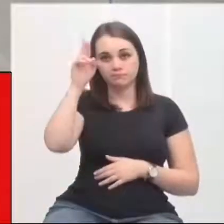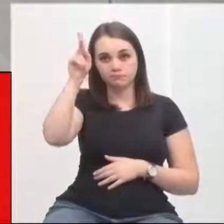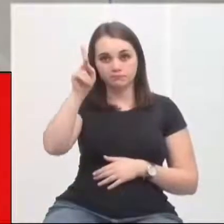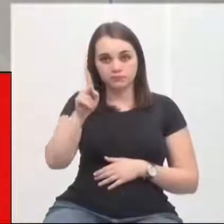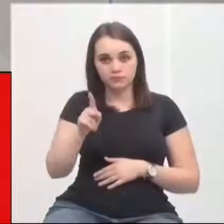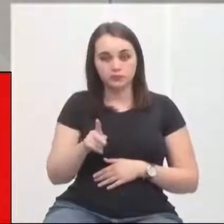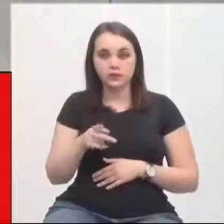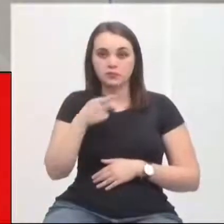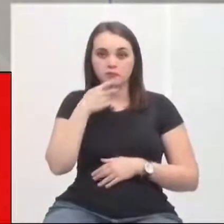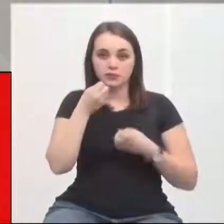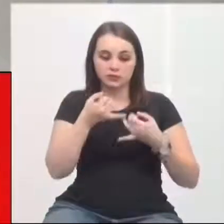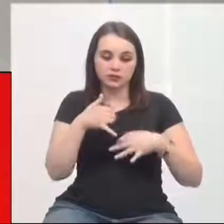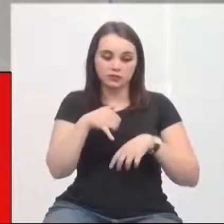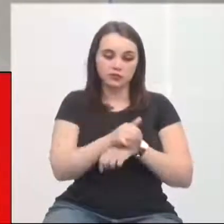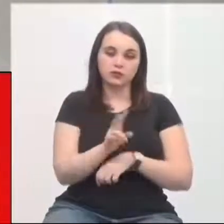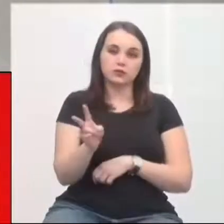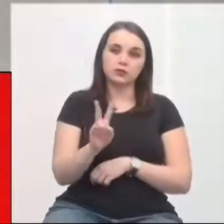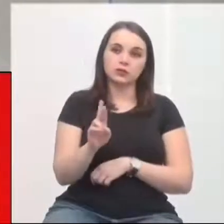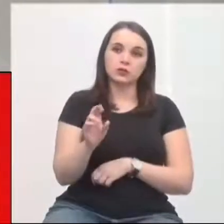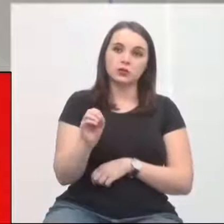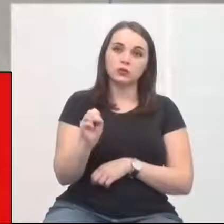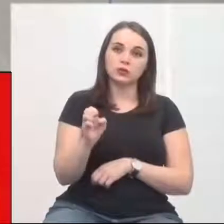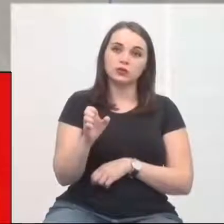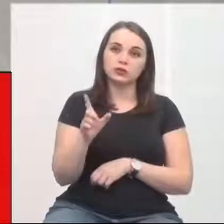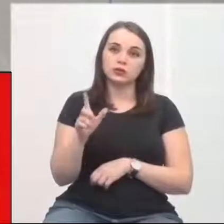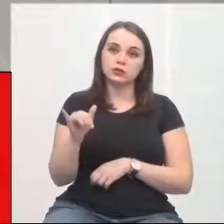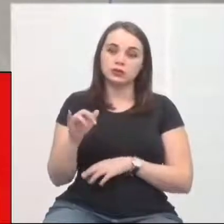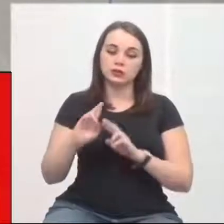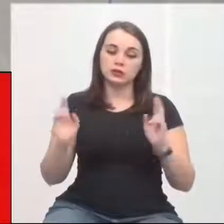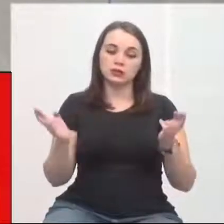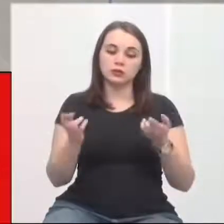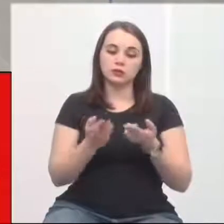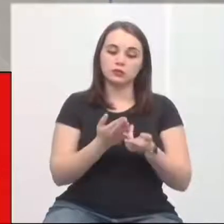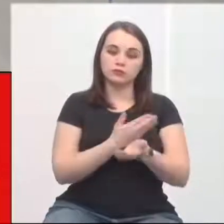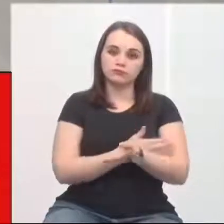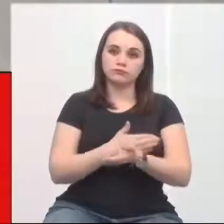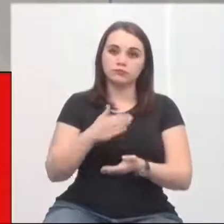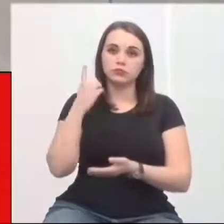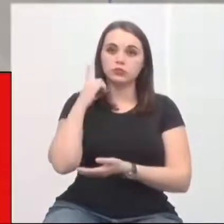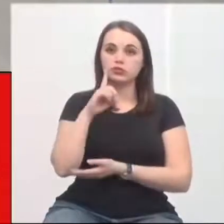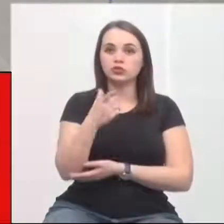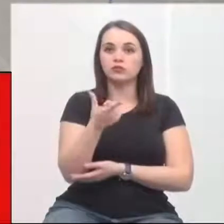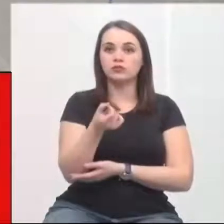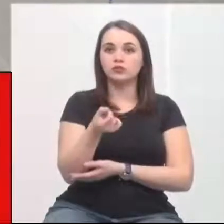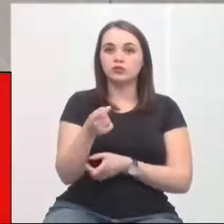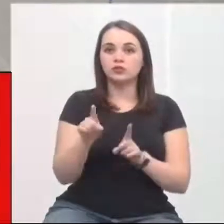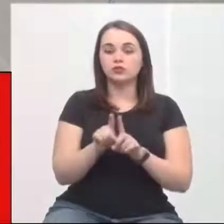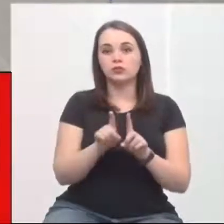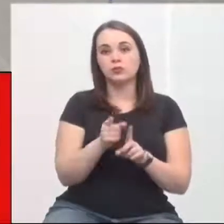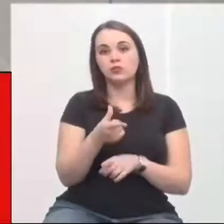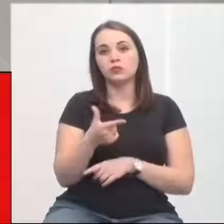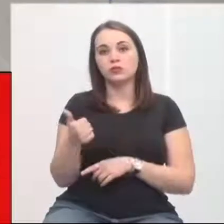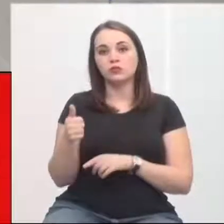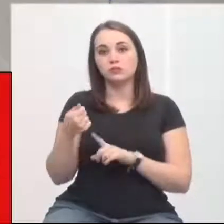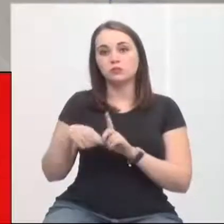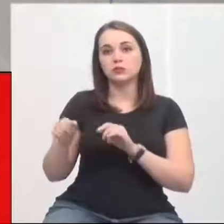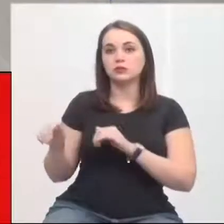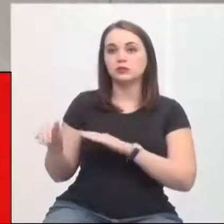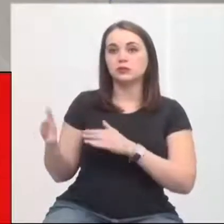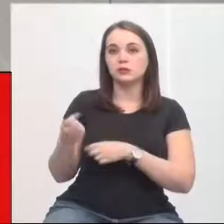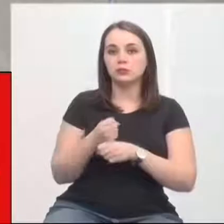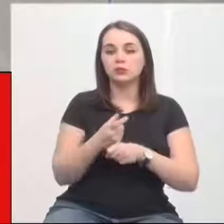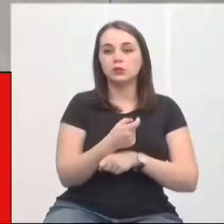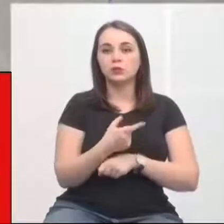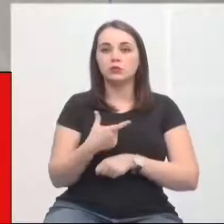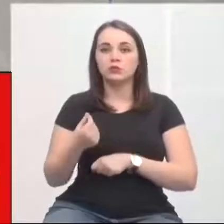justificar a ausência da vereadora Roseli de Luca Pizzolo na sessão ordinária do dia 20 e 21 de setembro do ano corrente, conforme